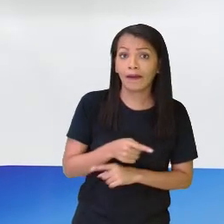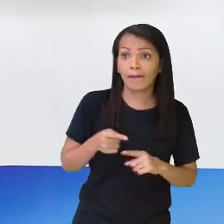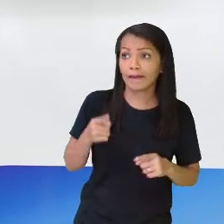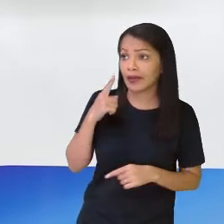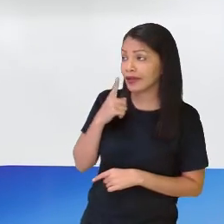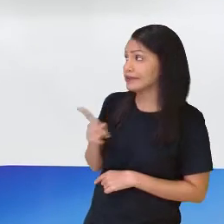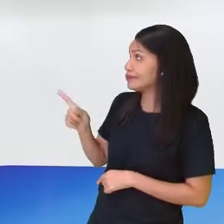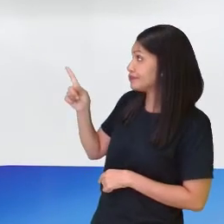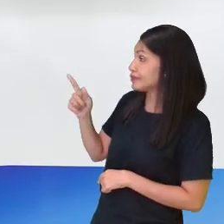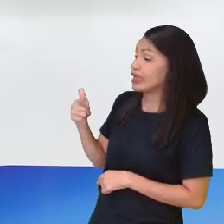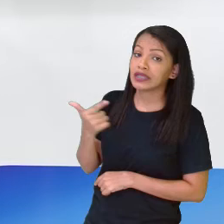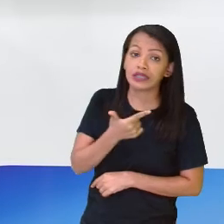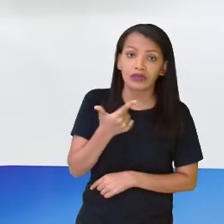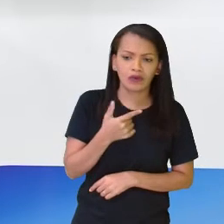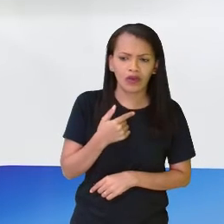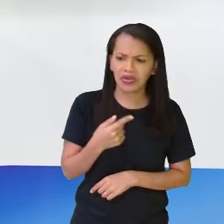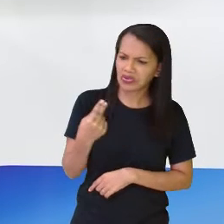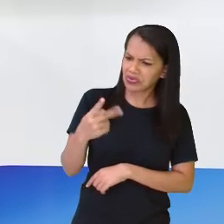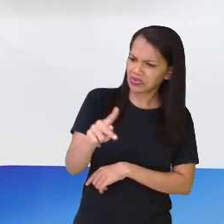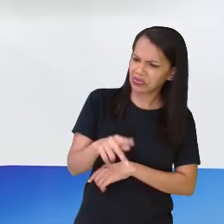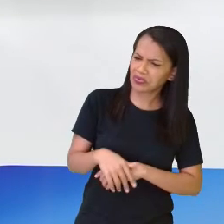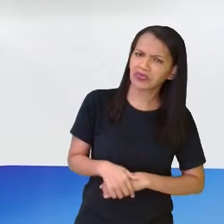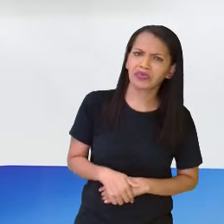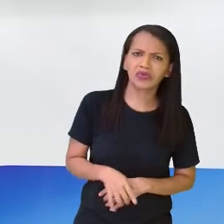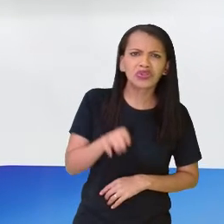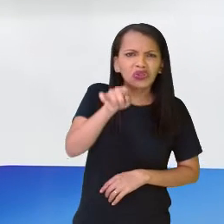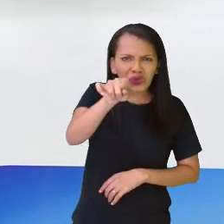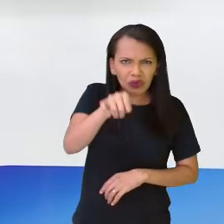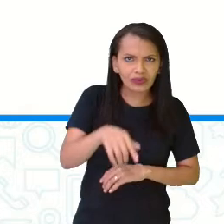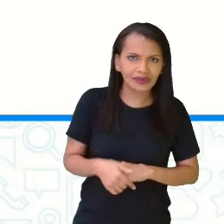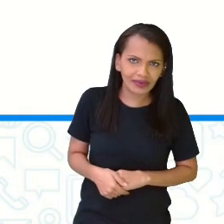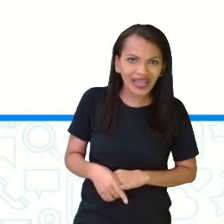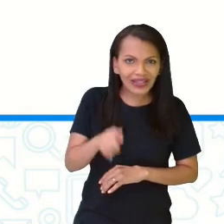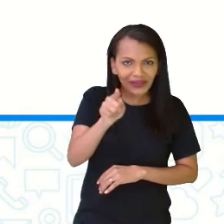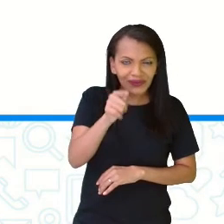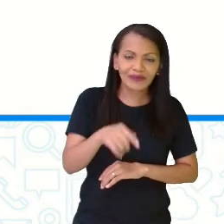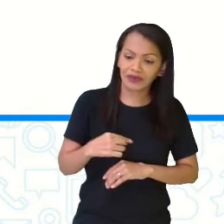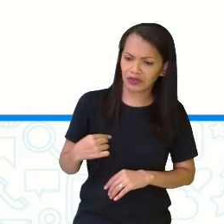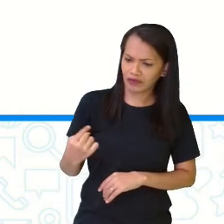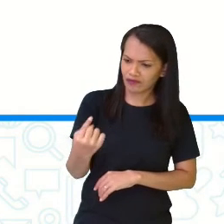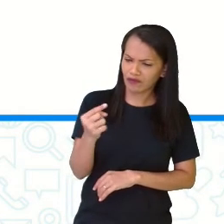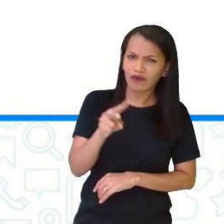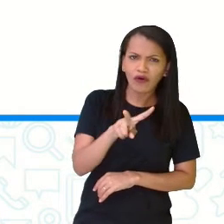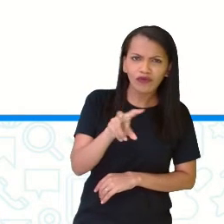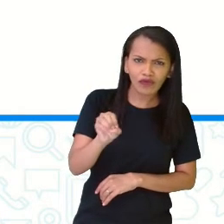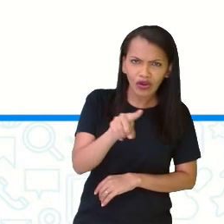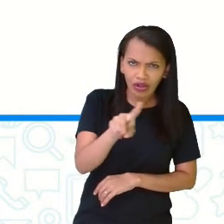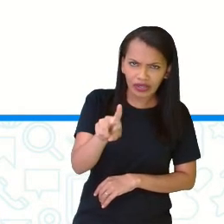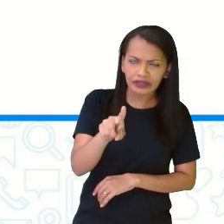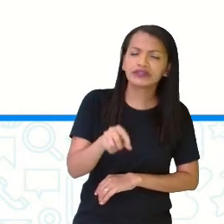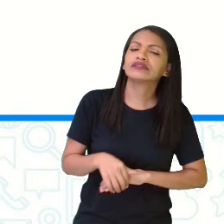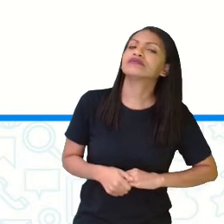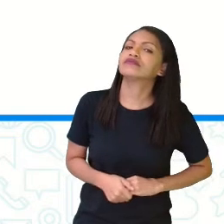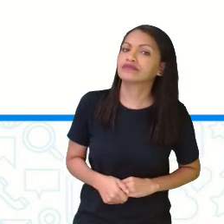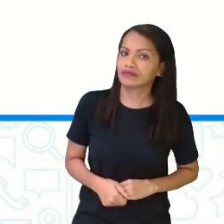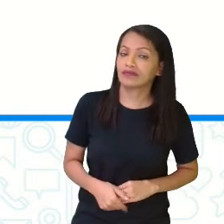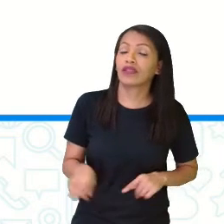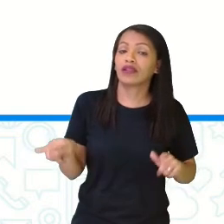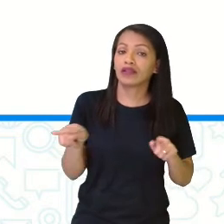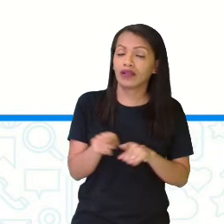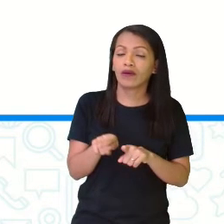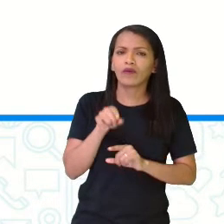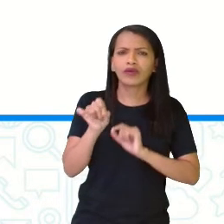pessoa, tu ou vós. Geralmente, os textos destinados ao teatro possuem uma estrutura